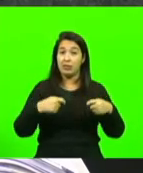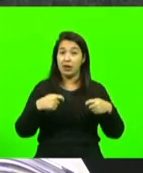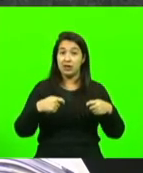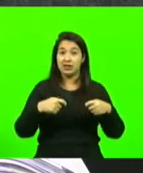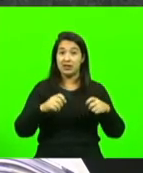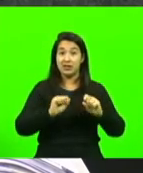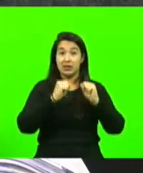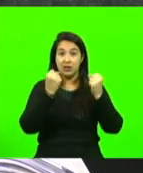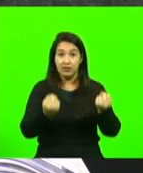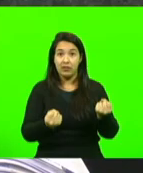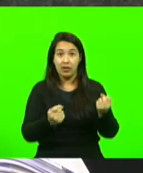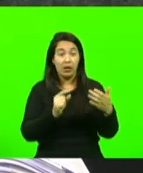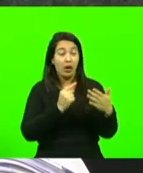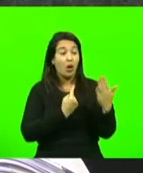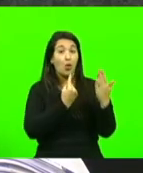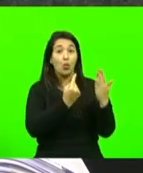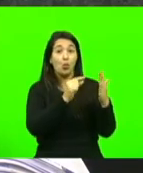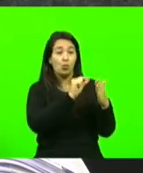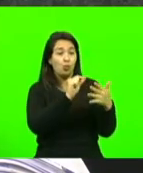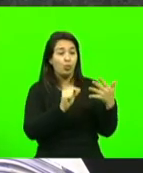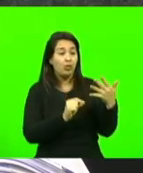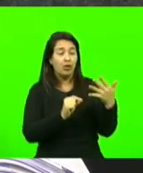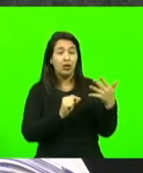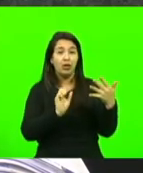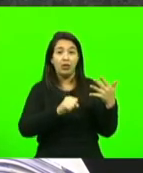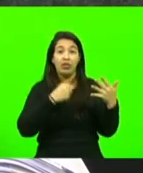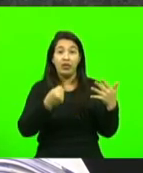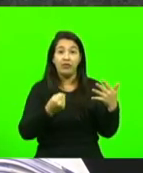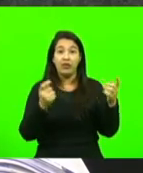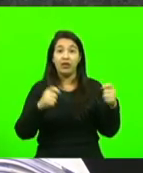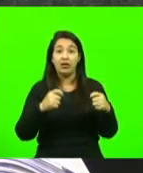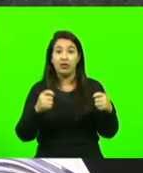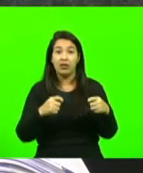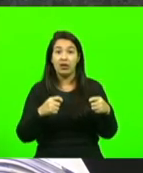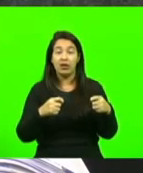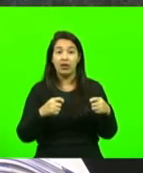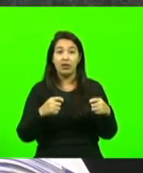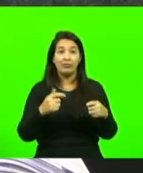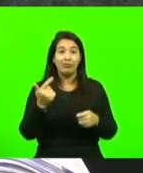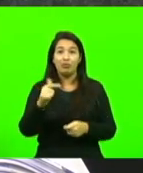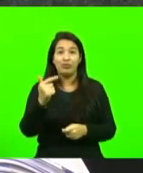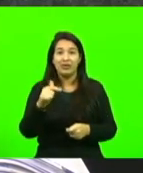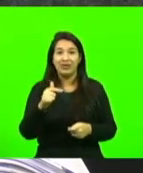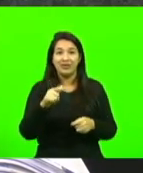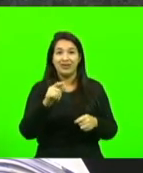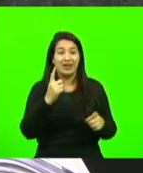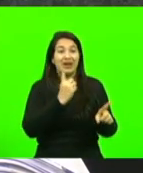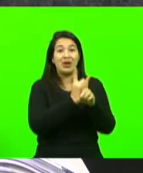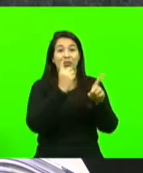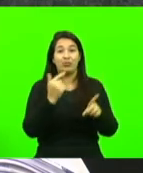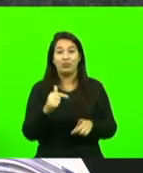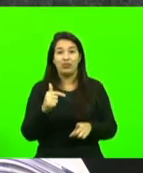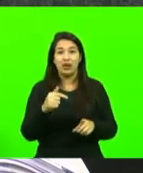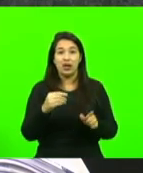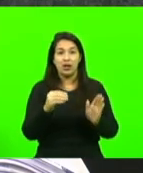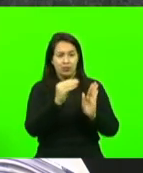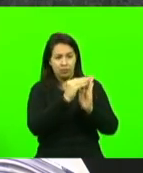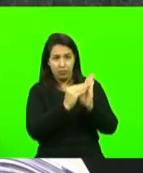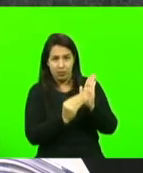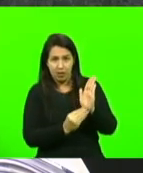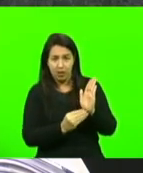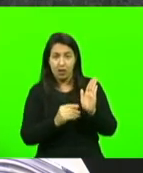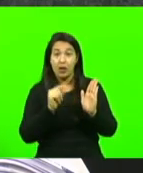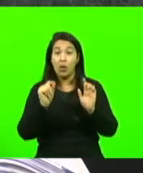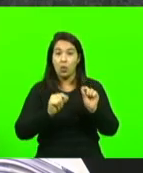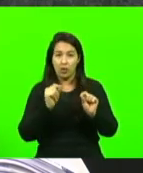defender a O que sobrasse é o fim de todo esse debate mas não sobra nada eu tenho que tem na PEC é